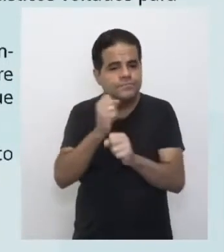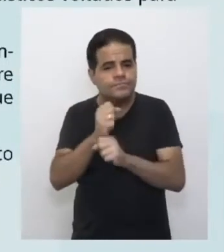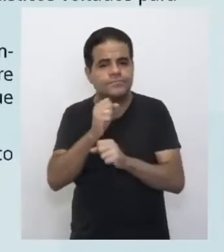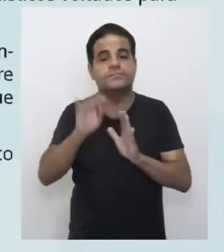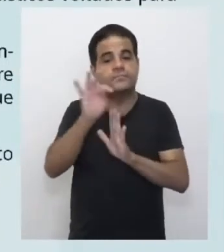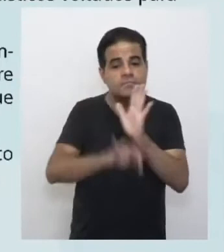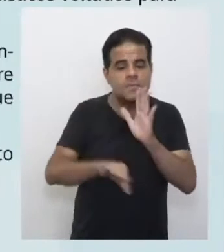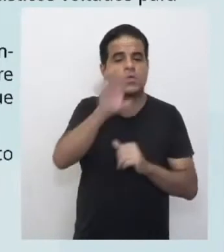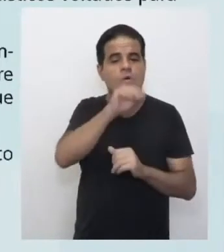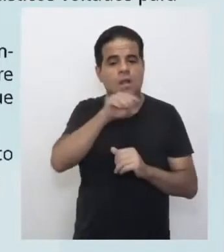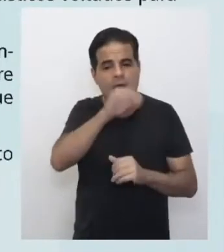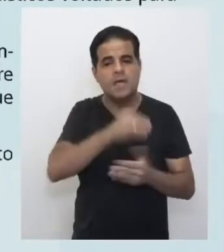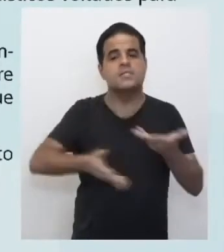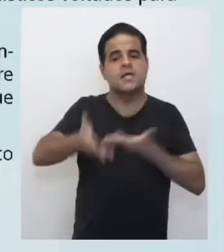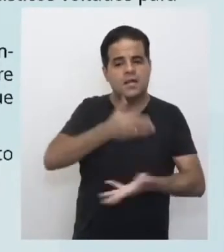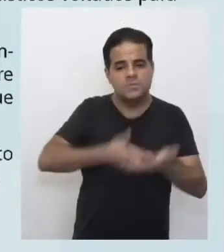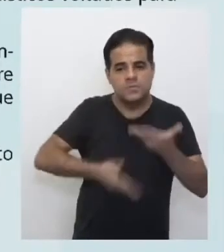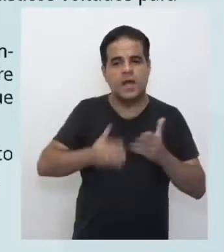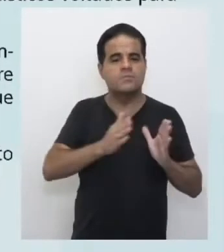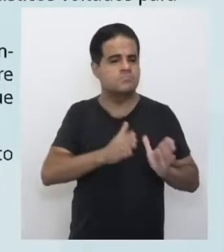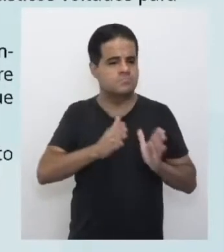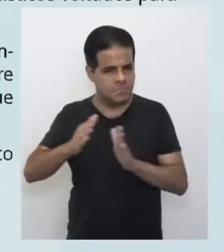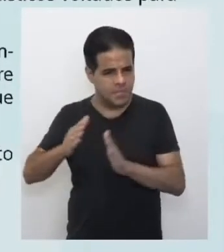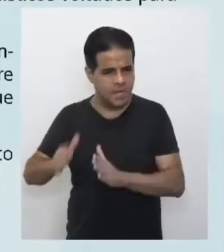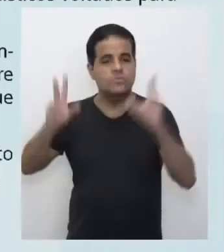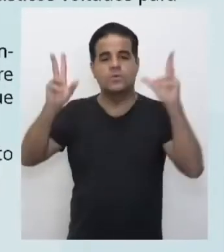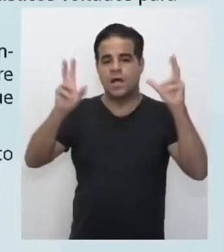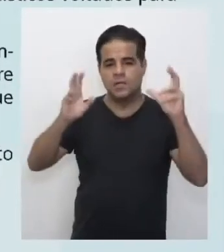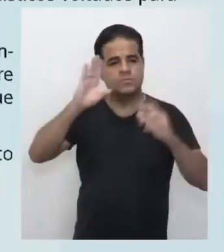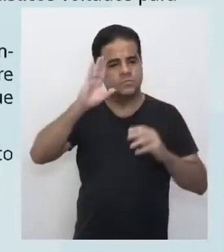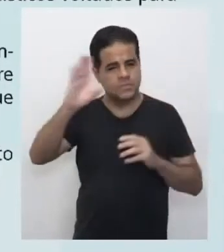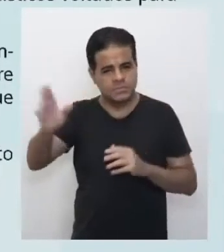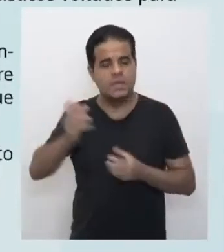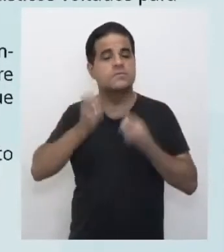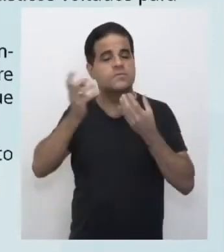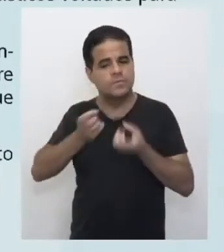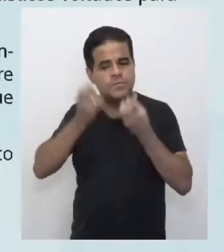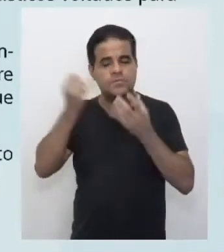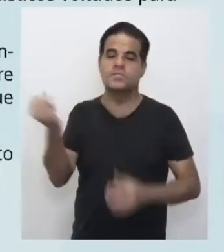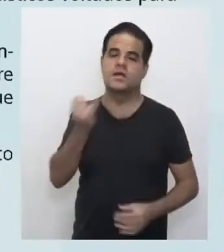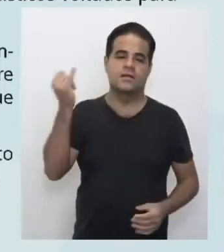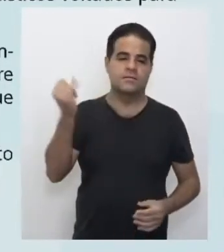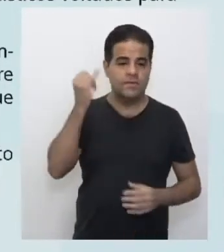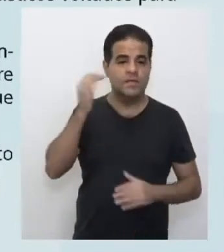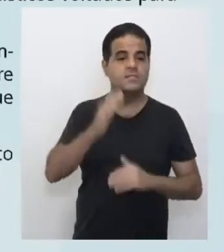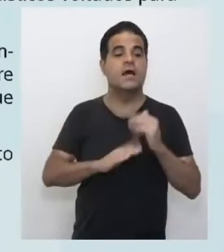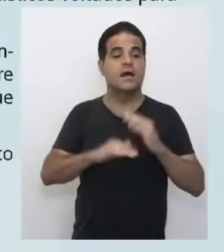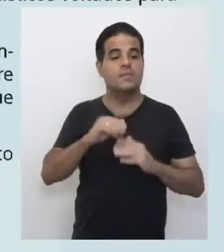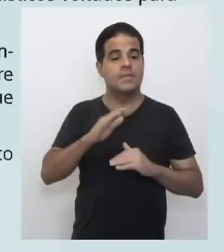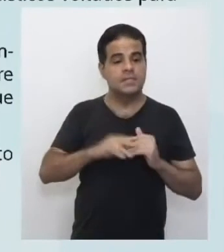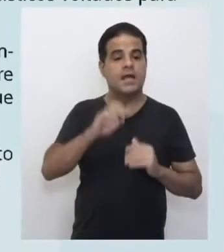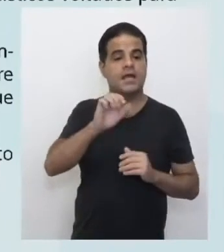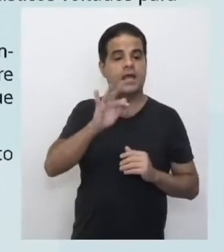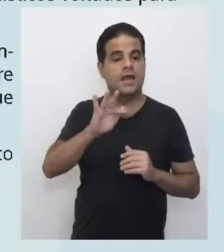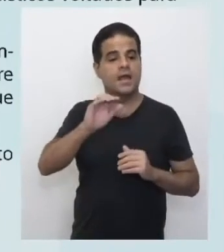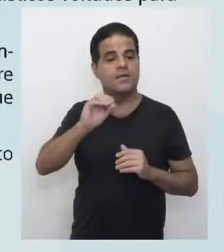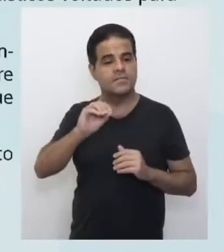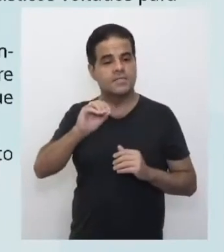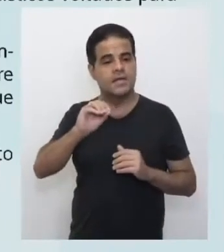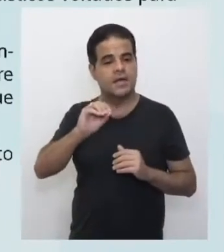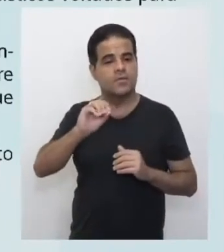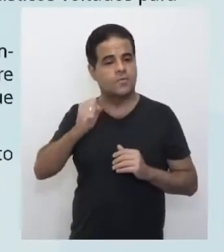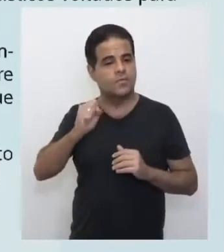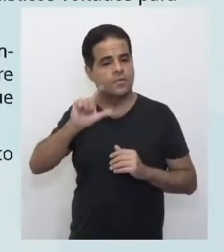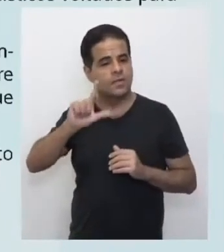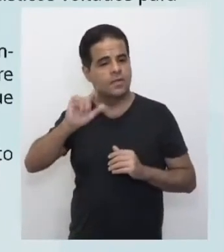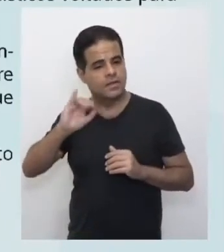textos orais, relacionando suas partes, o assunto principal e informações relevantes. É a habilidade EF08, LI03,